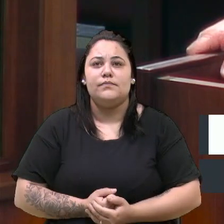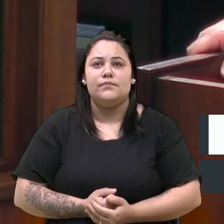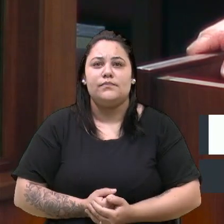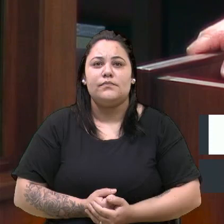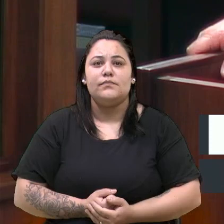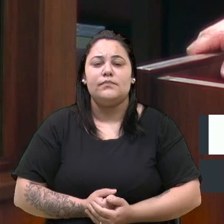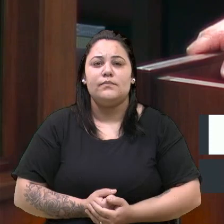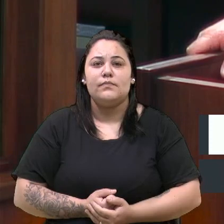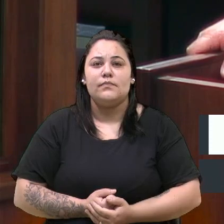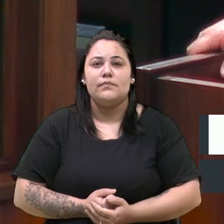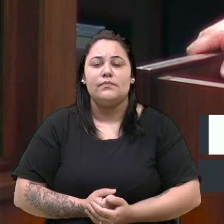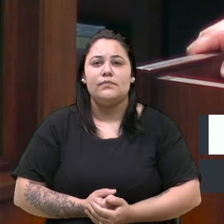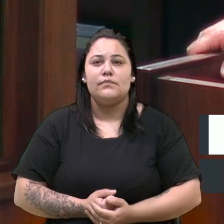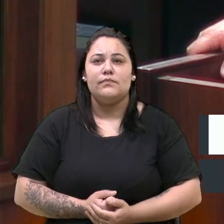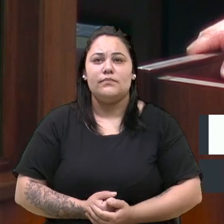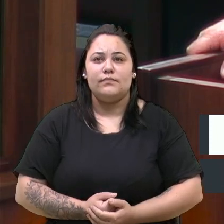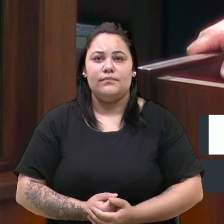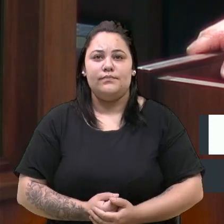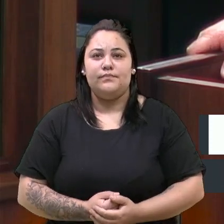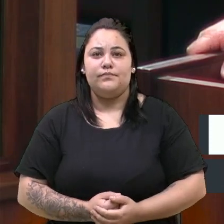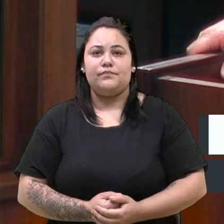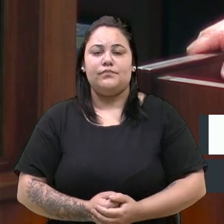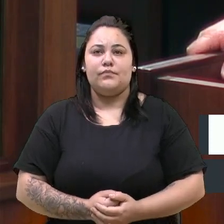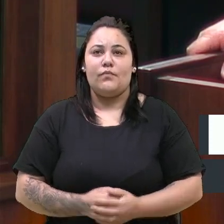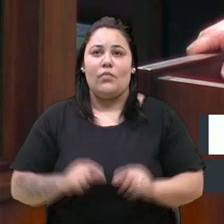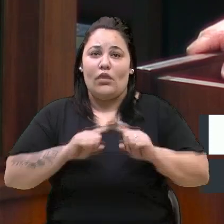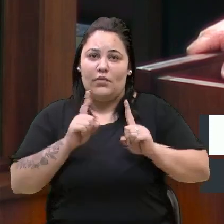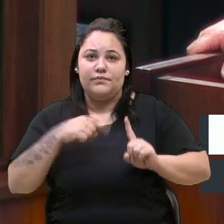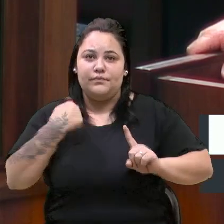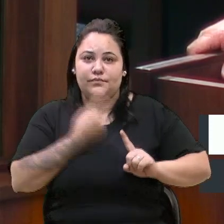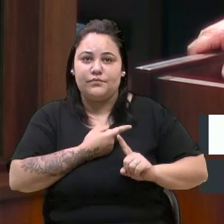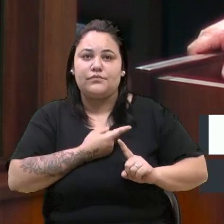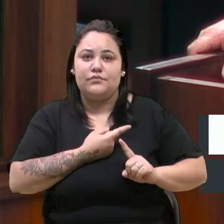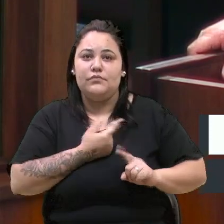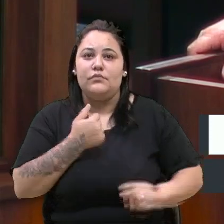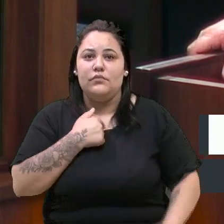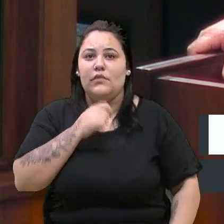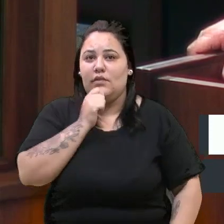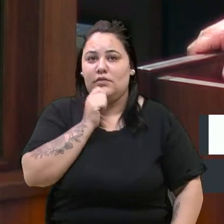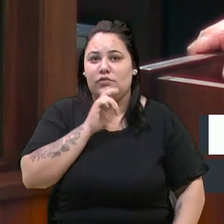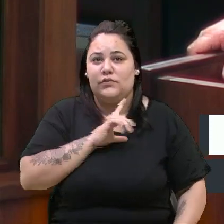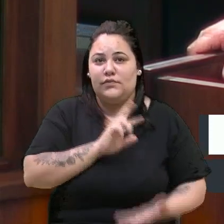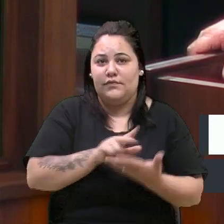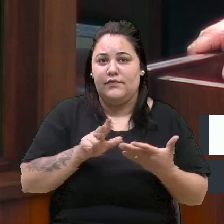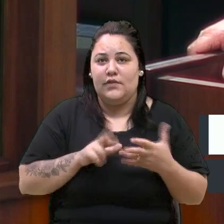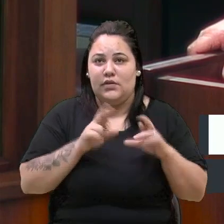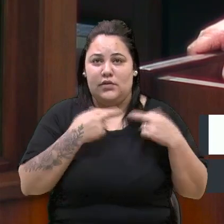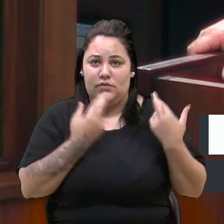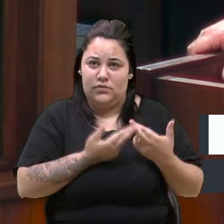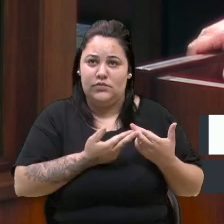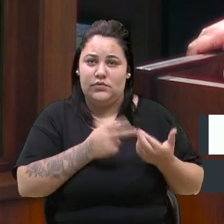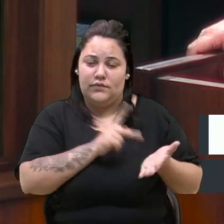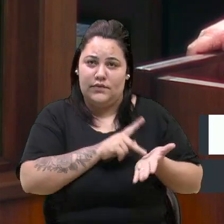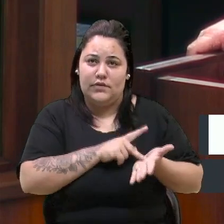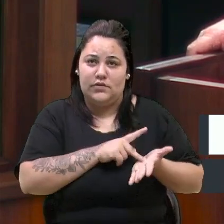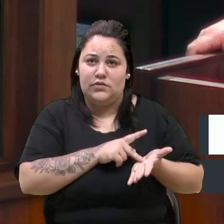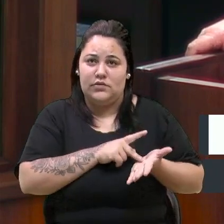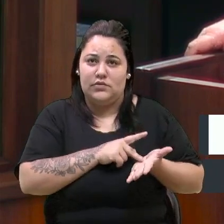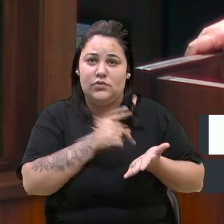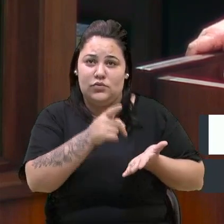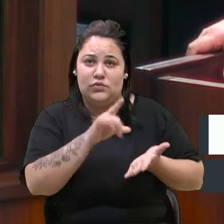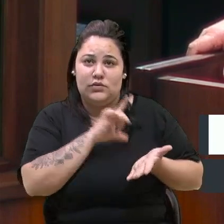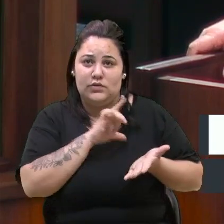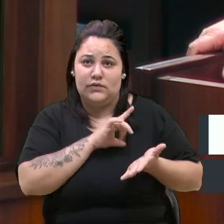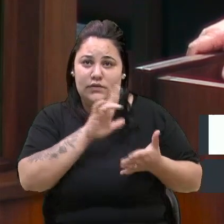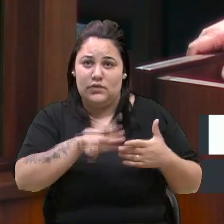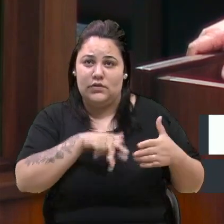eu fiquei ainda com porque várias reuniões que teve, né, vereador Xuxa, o senhor esteve aqui na tribuna